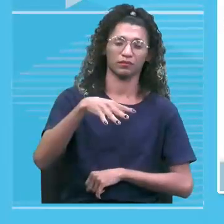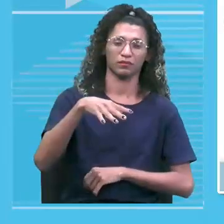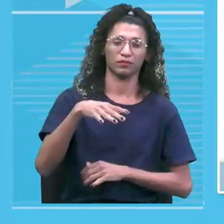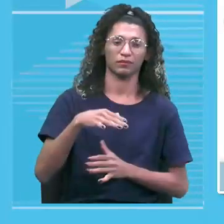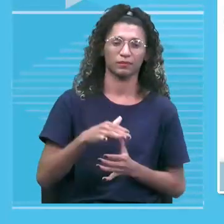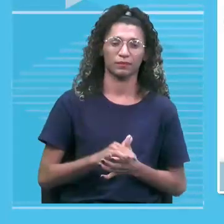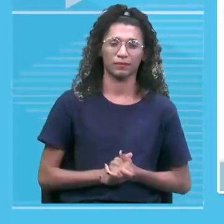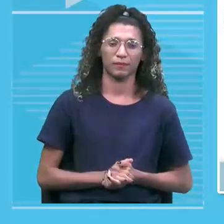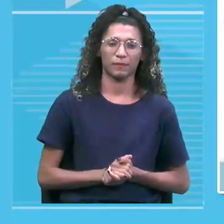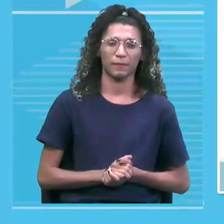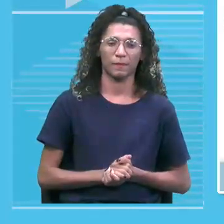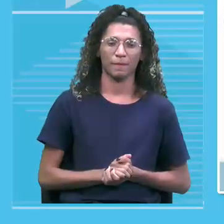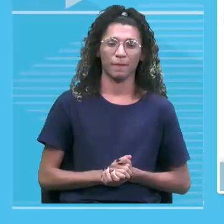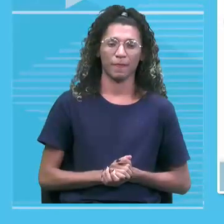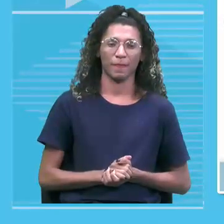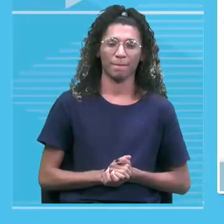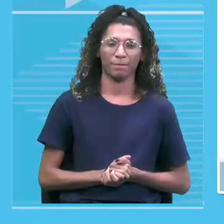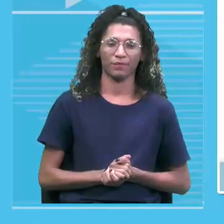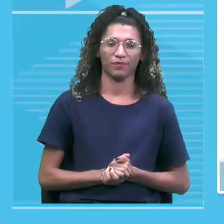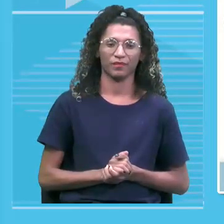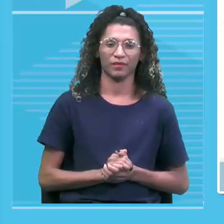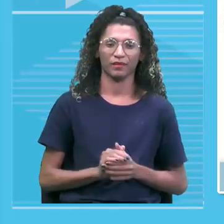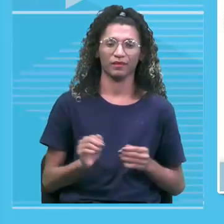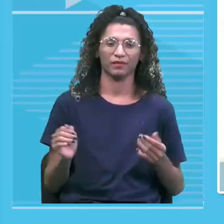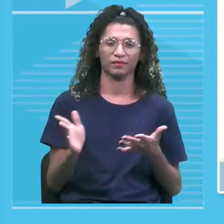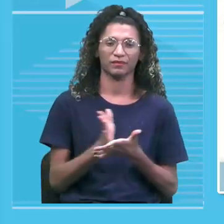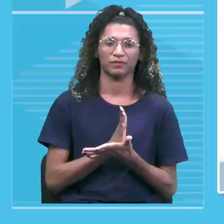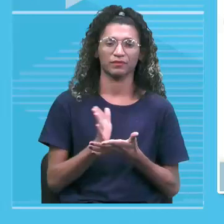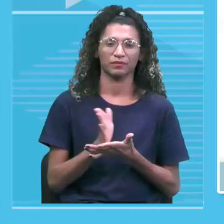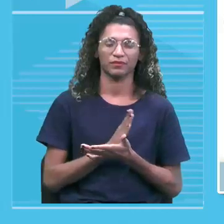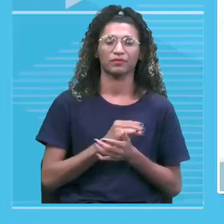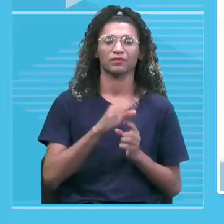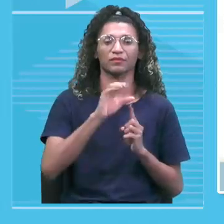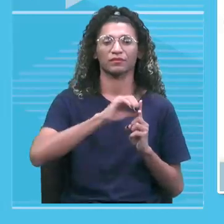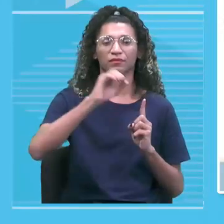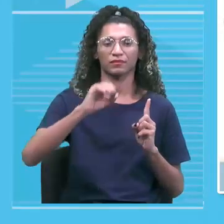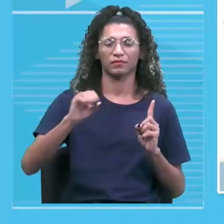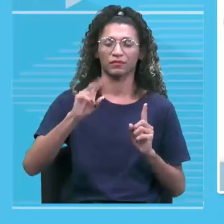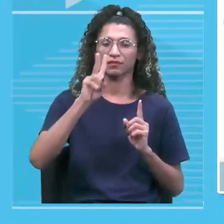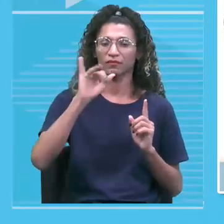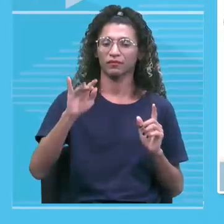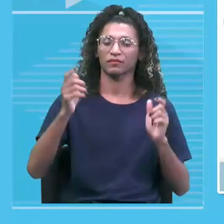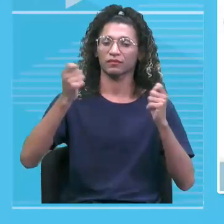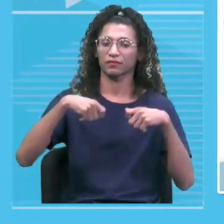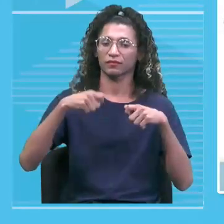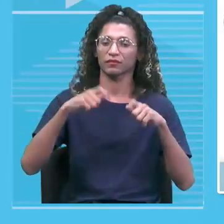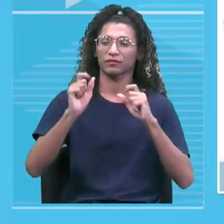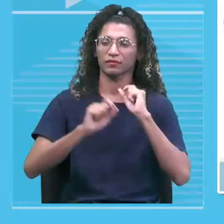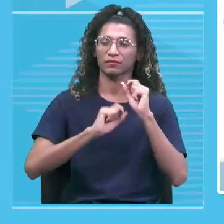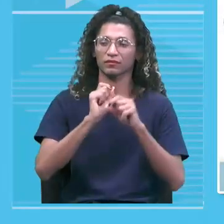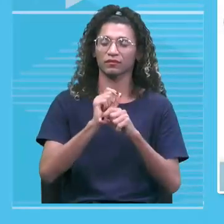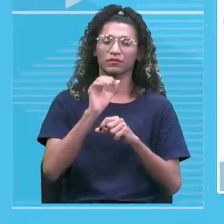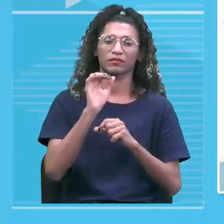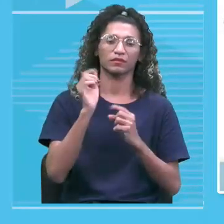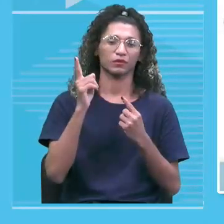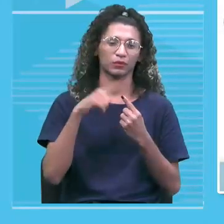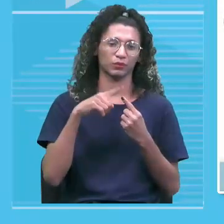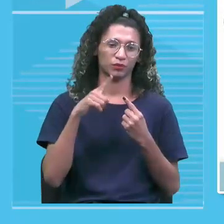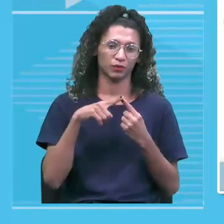então muitas ondas elas vão precisar de uma fonte